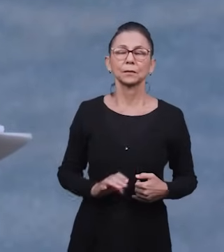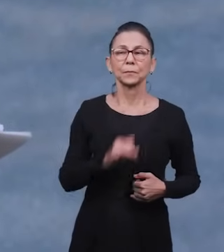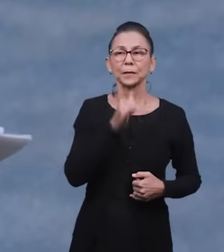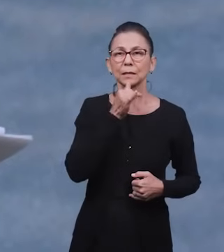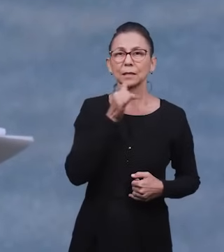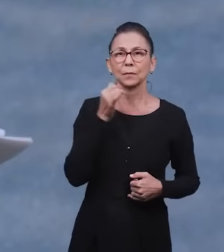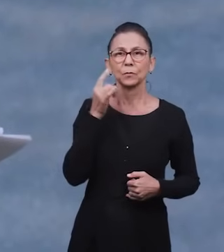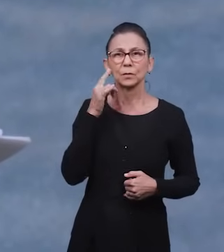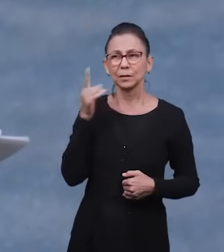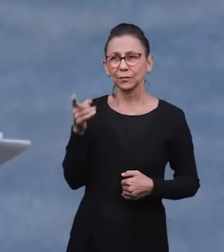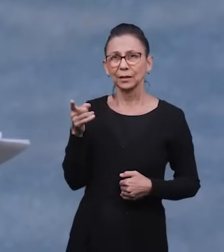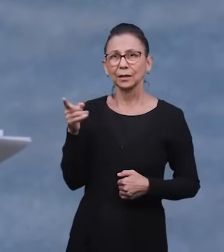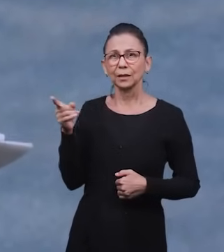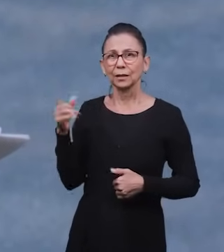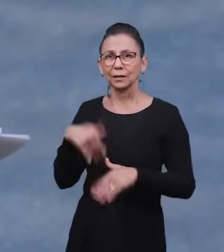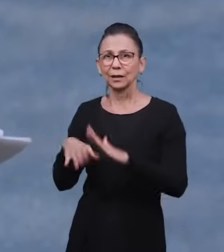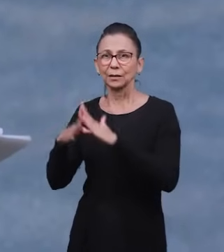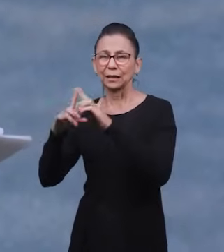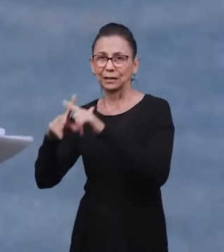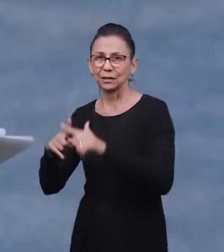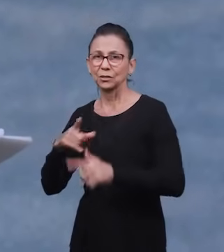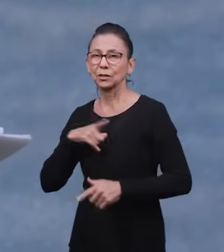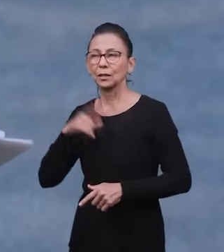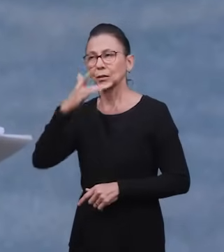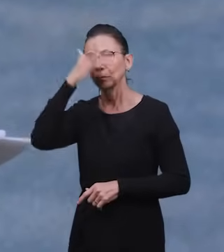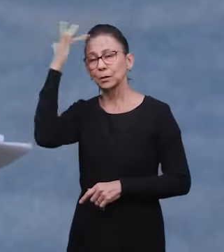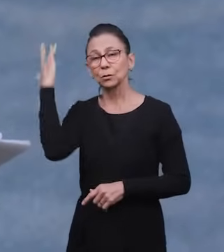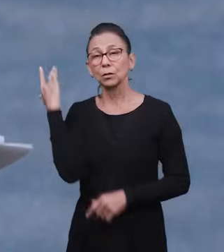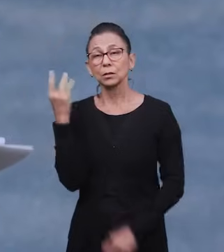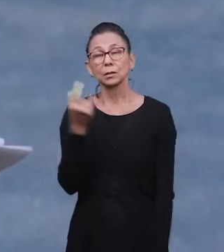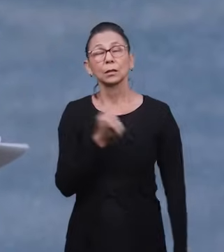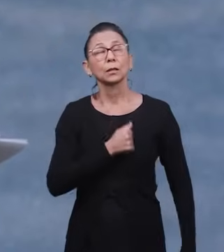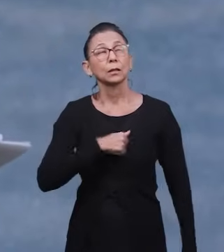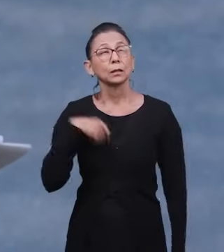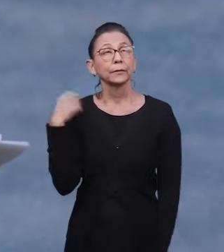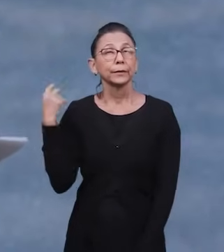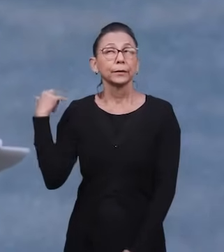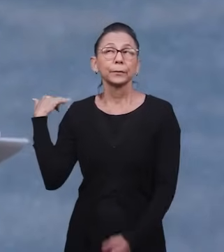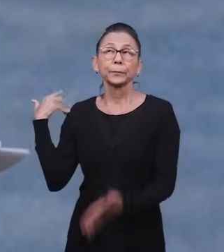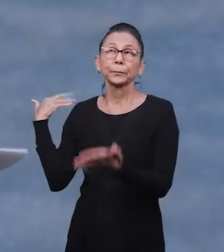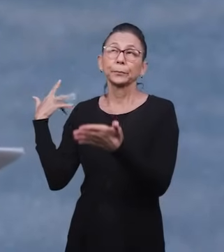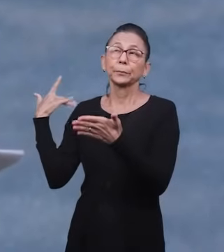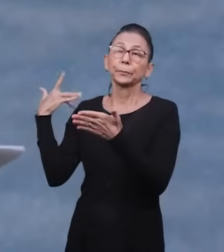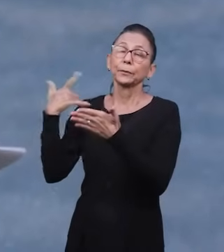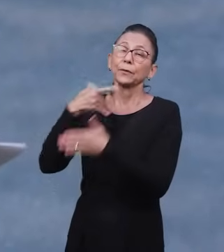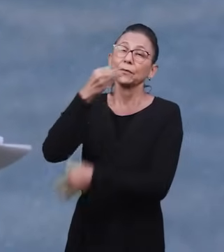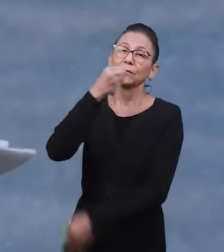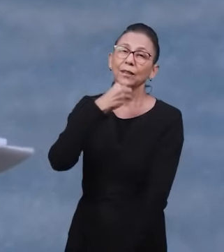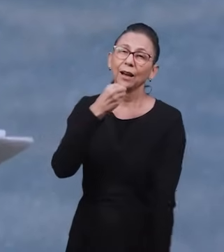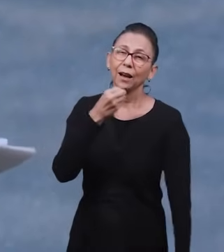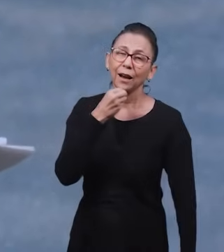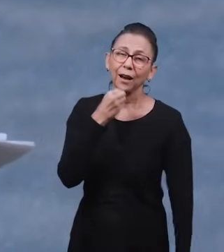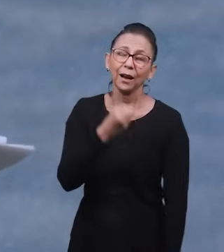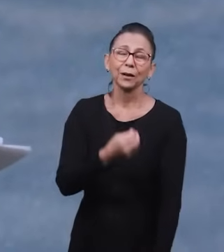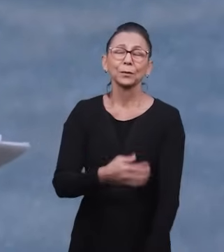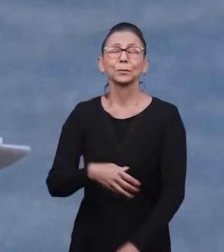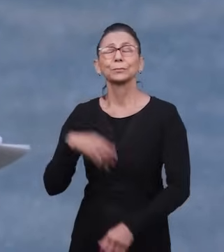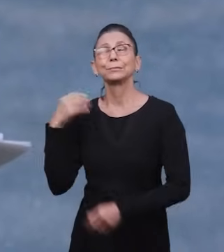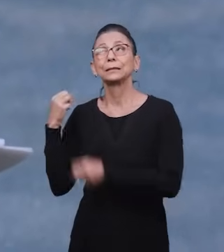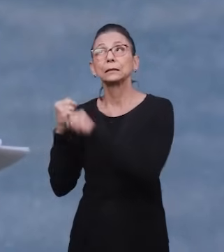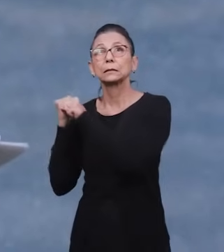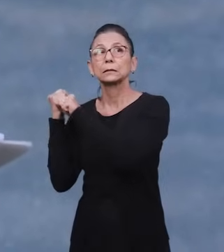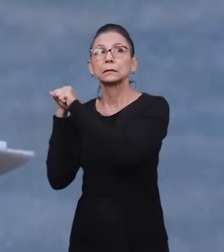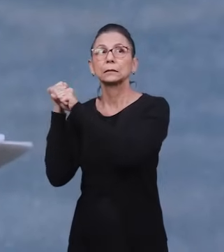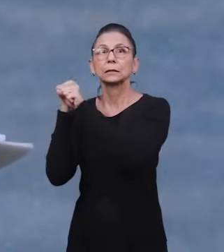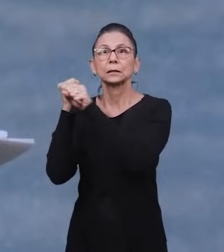dificuldade, nós temos irmãos fracos no nosso meio. Mas não é fraco uma semana, não. É há 50 anos que é carregado nas costas. Acontece. E qual o